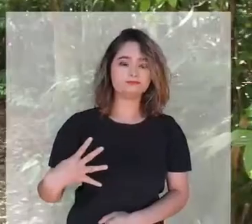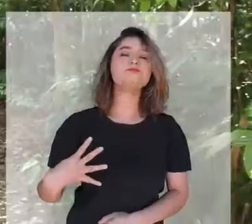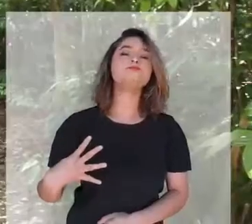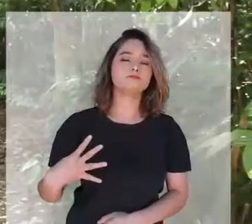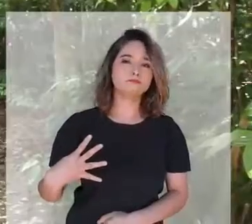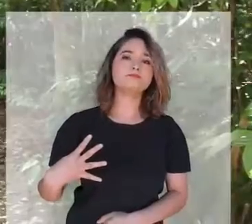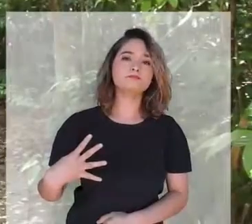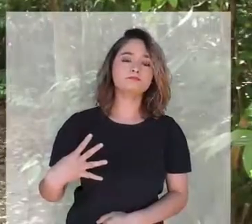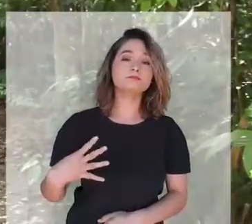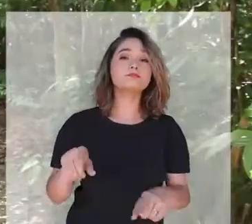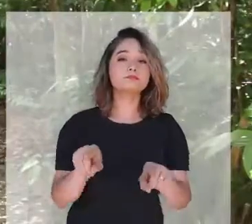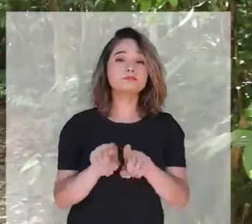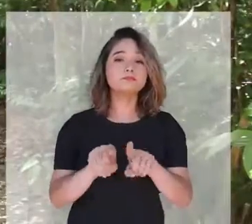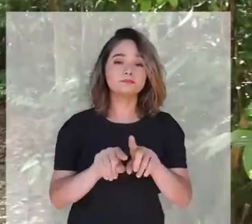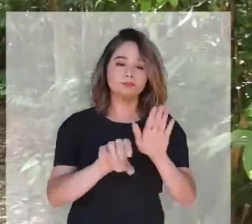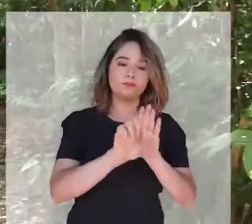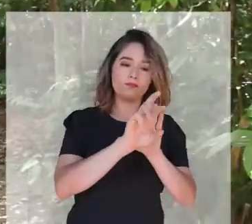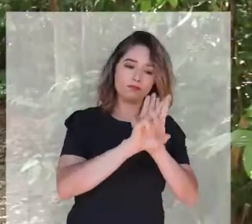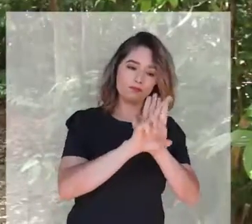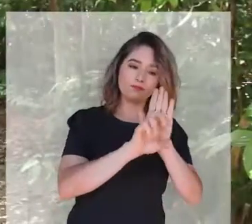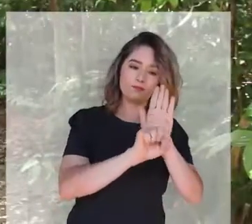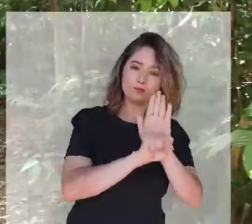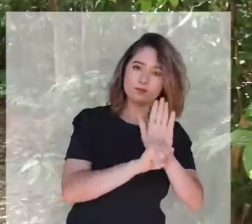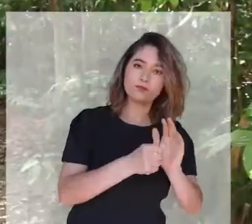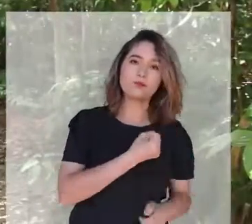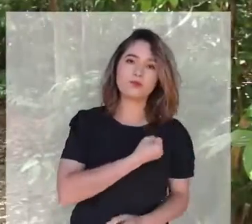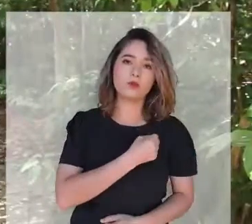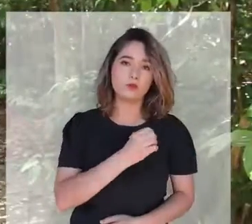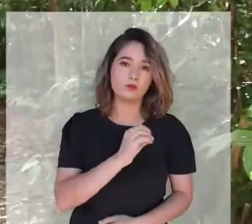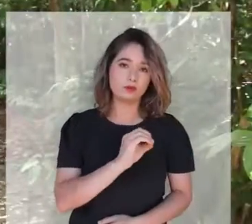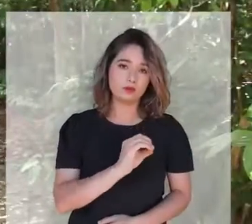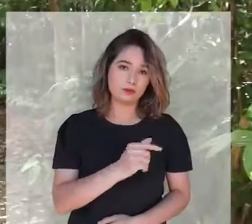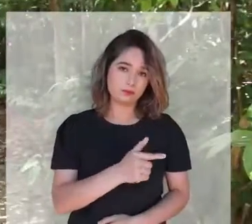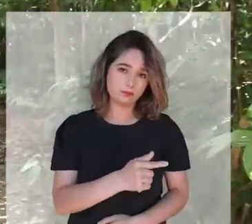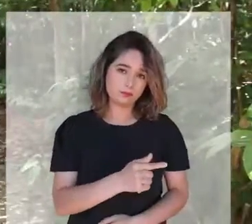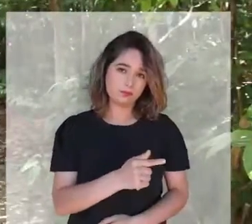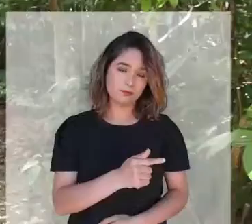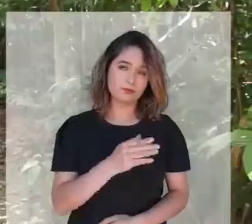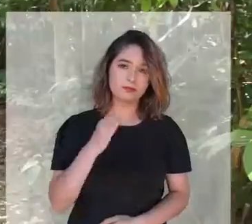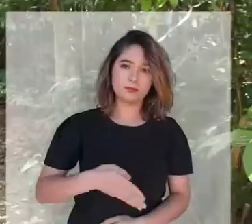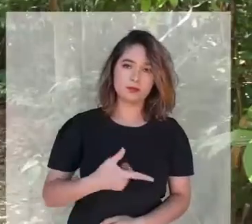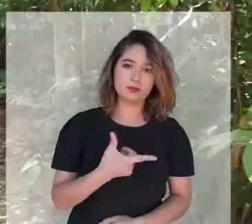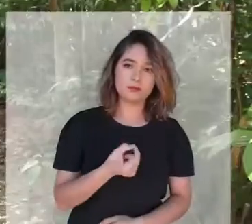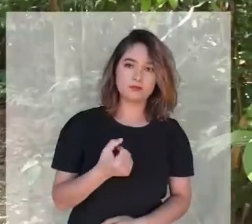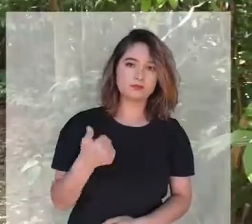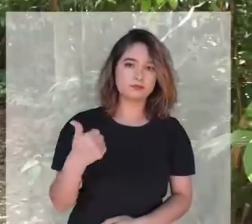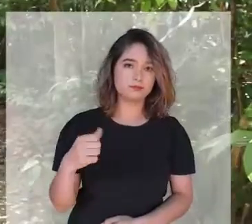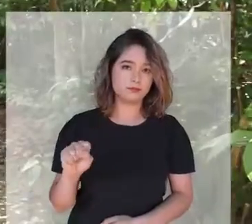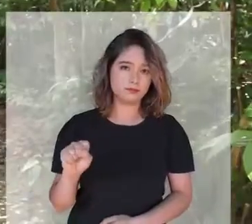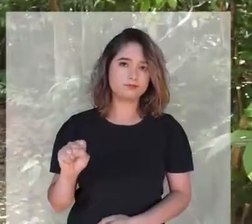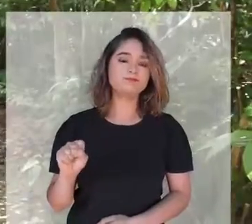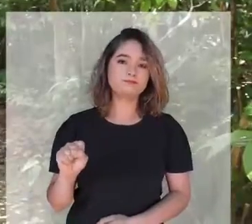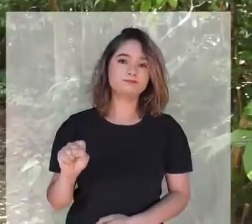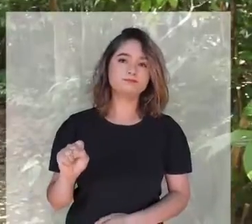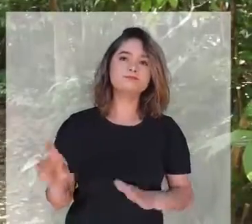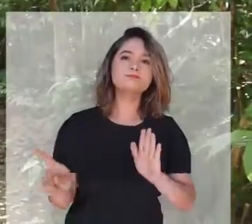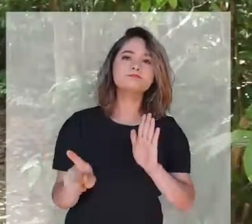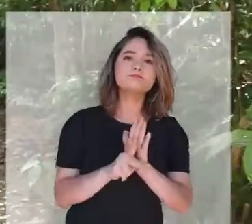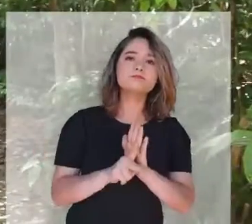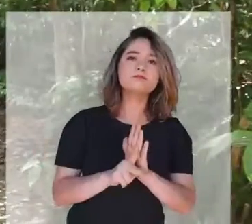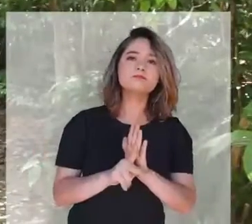Resolução 07 de 2018 do Conselho Nacional de Educação, a gente precisa implementar com uma